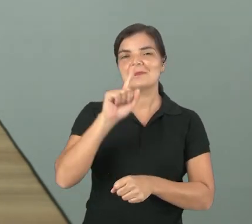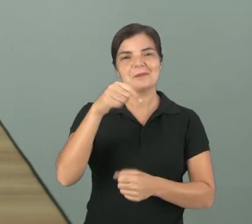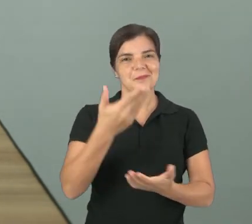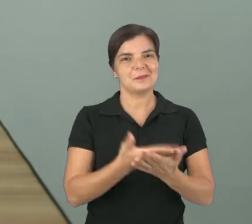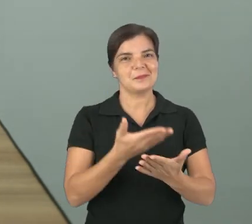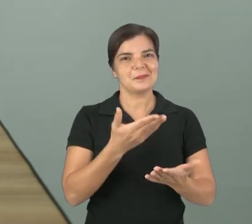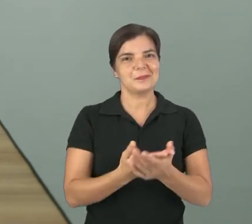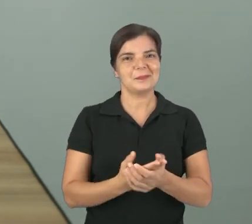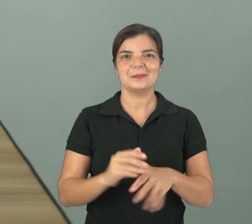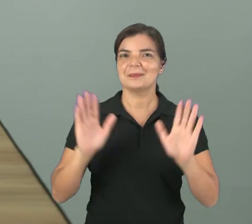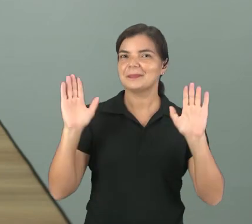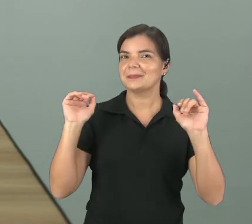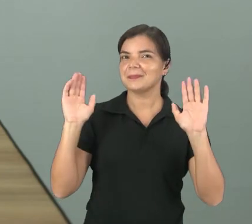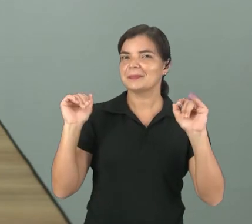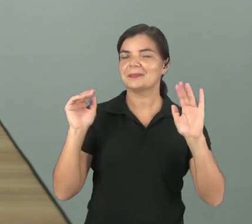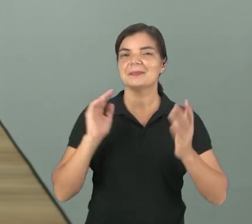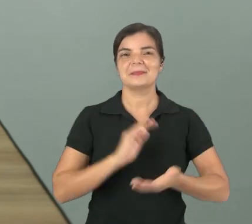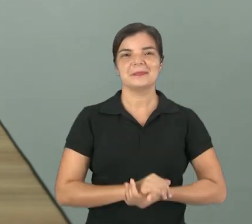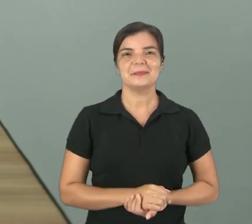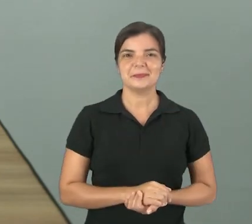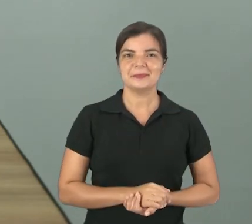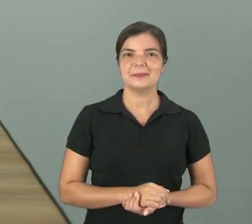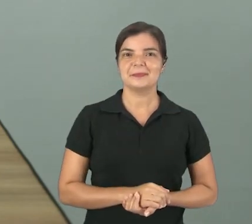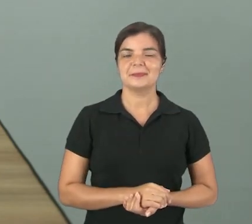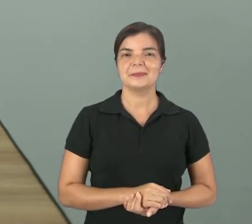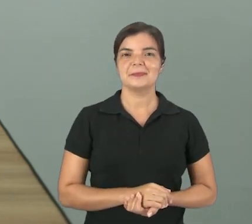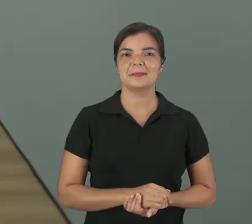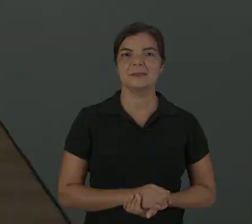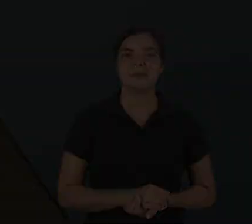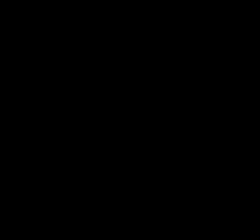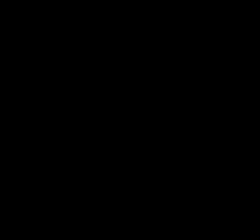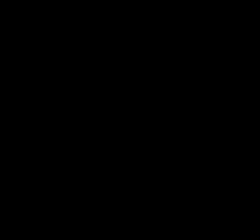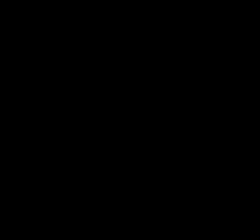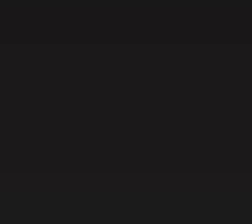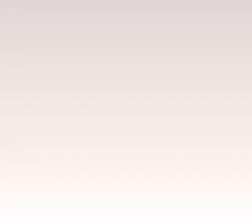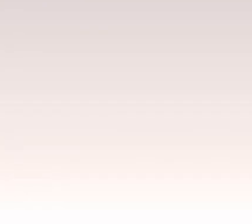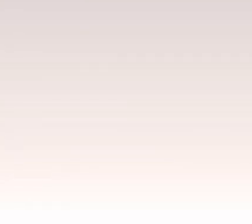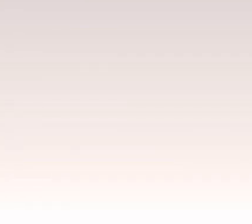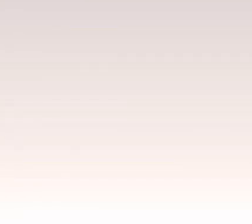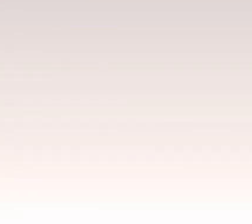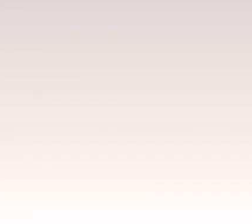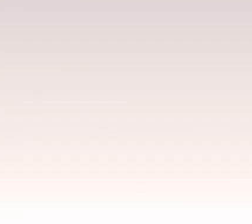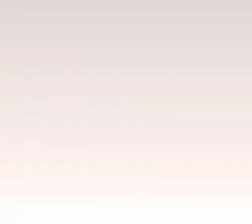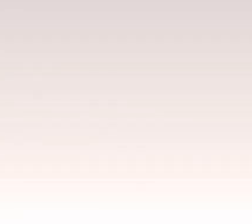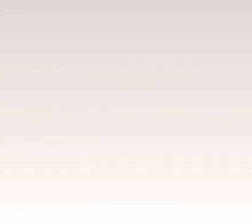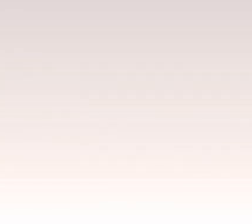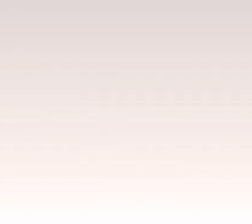você para a nossa próxima aula. Tchau, tchau e até mais!